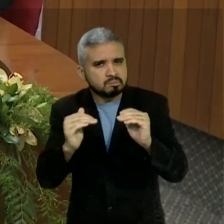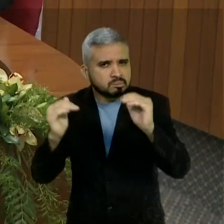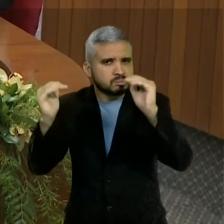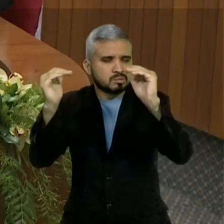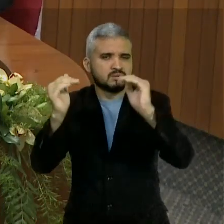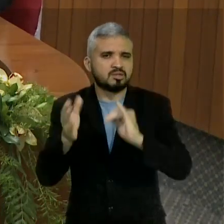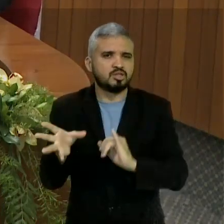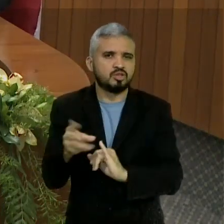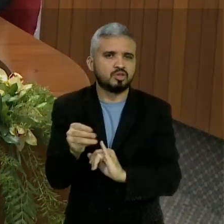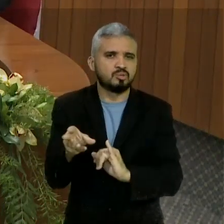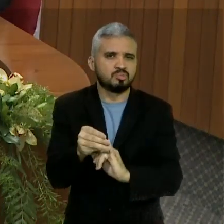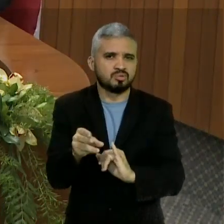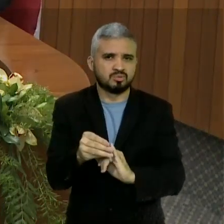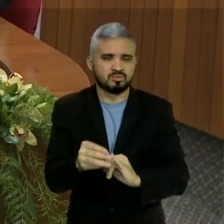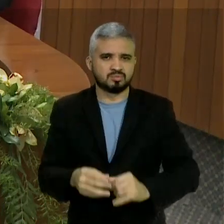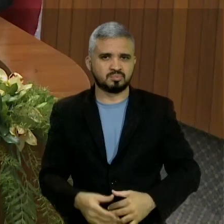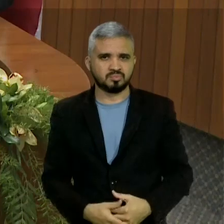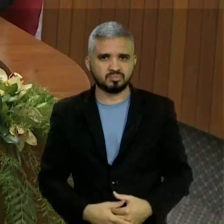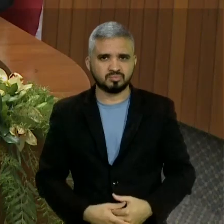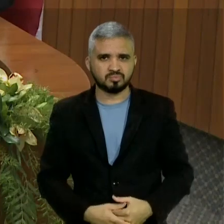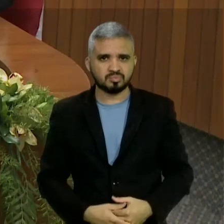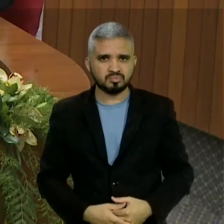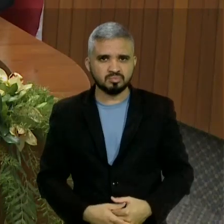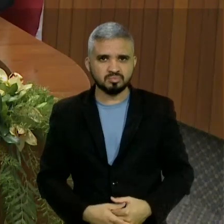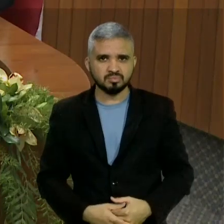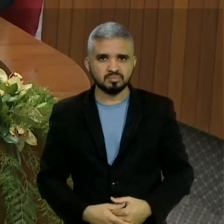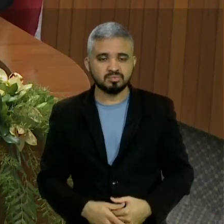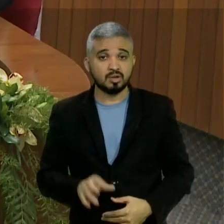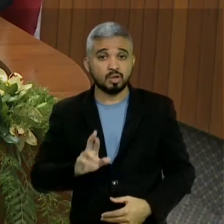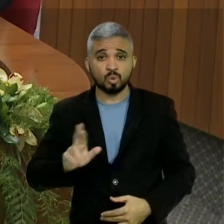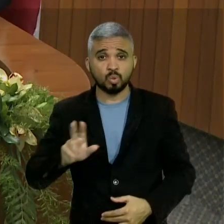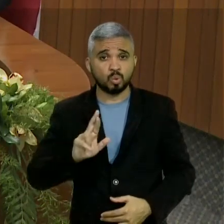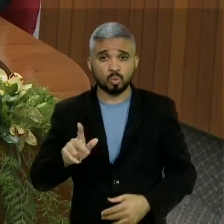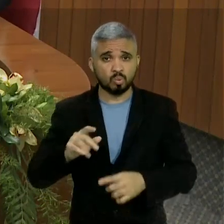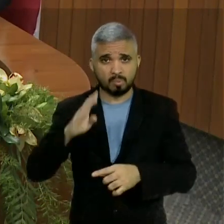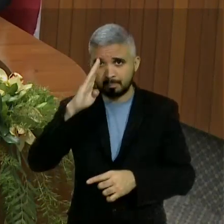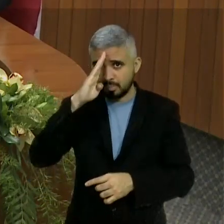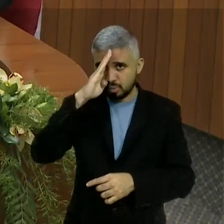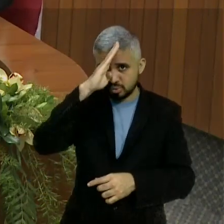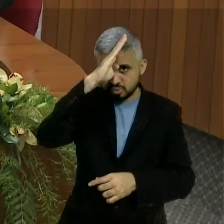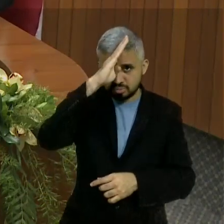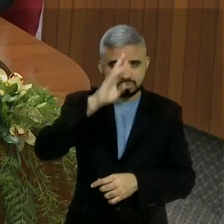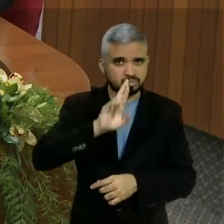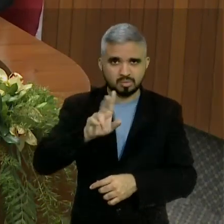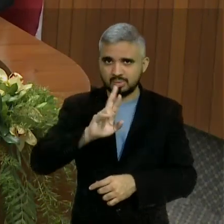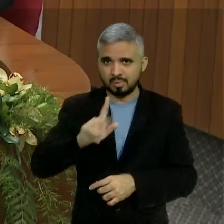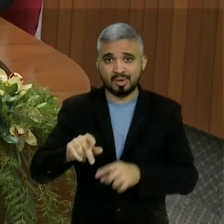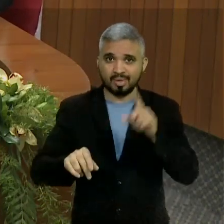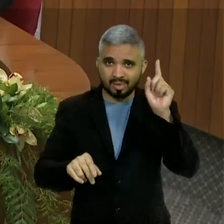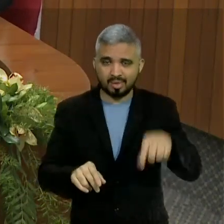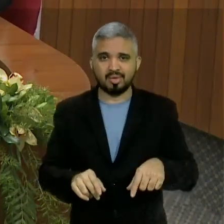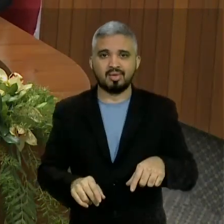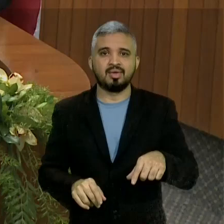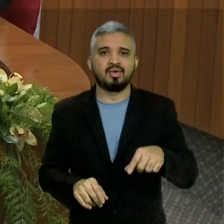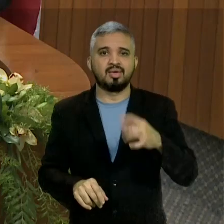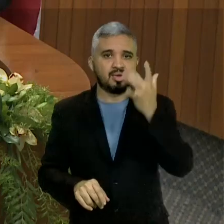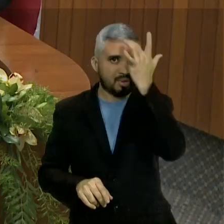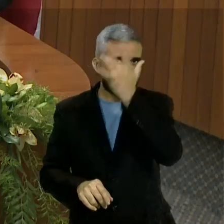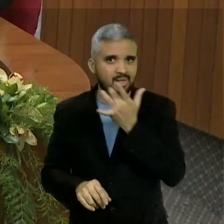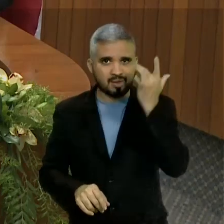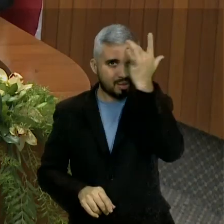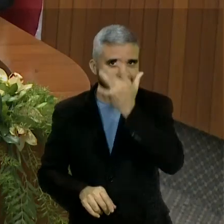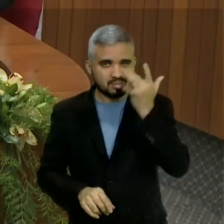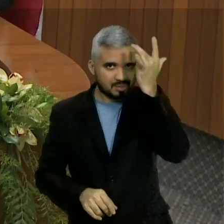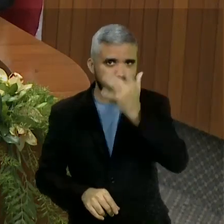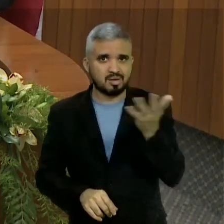do que o bolsonaro colocou foi o cara do hadad que disse então o Brasil tá andando é